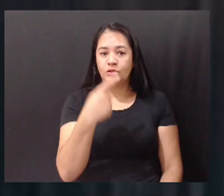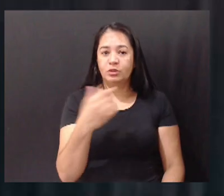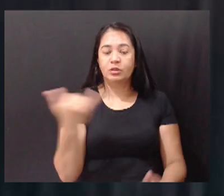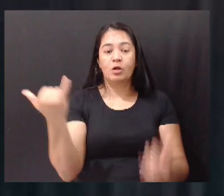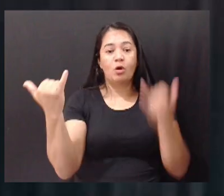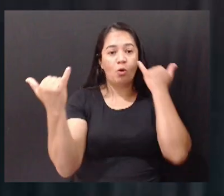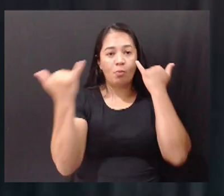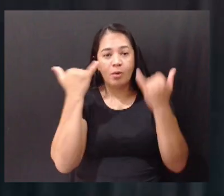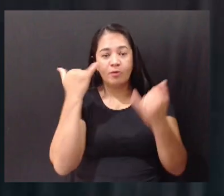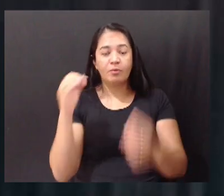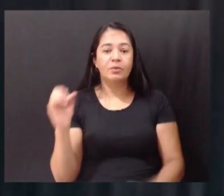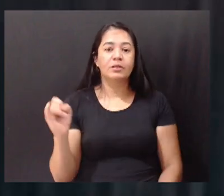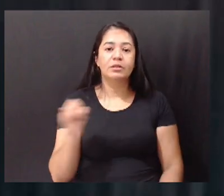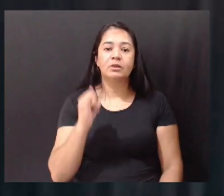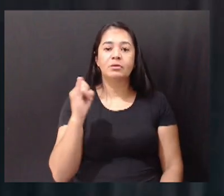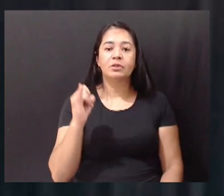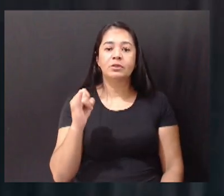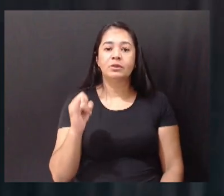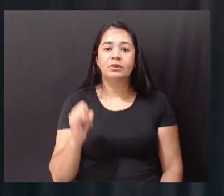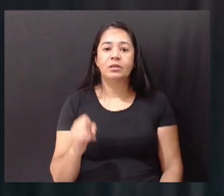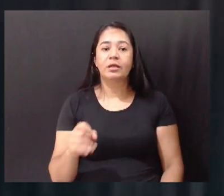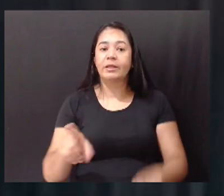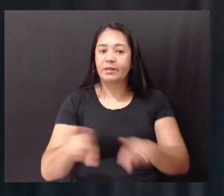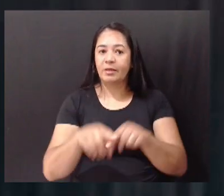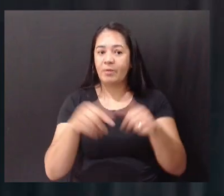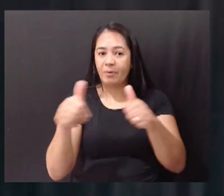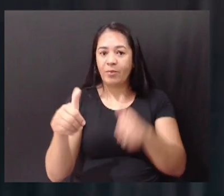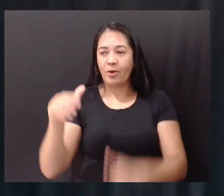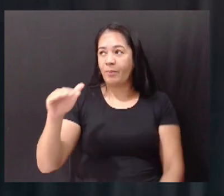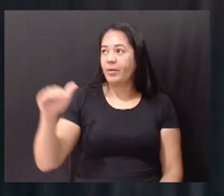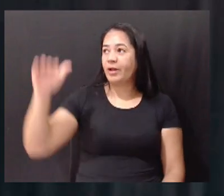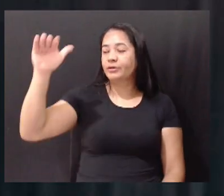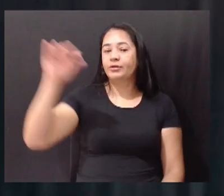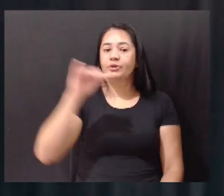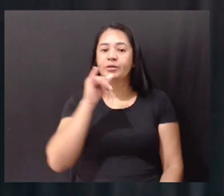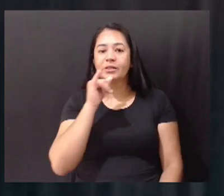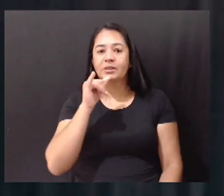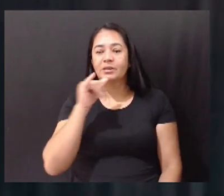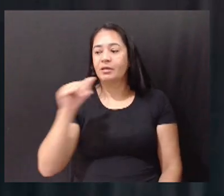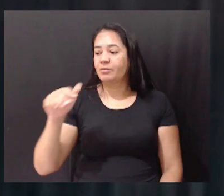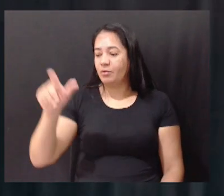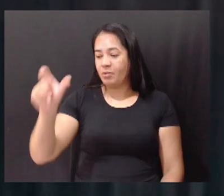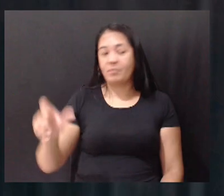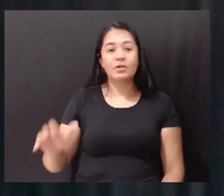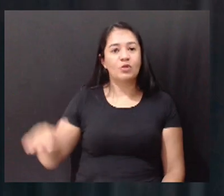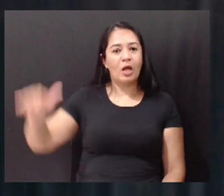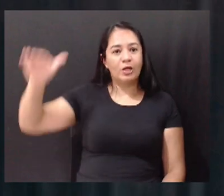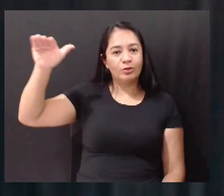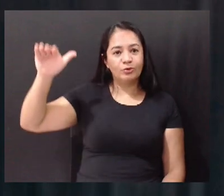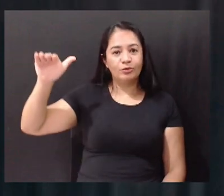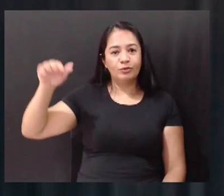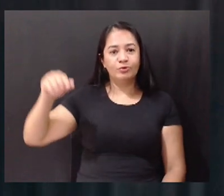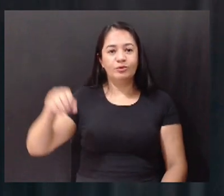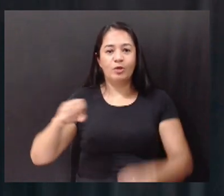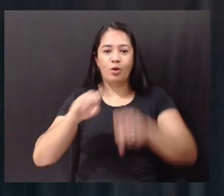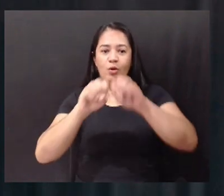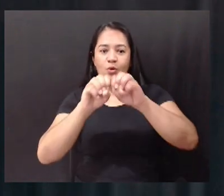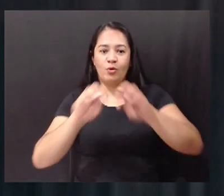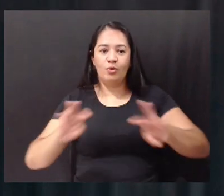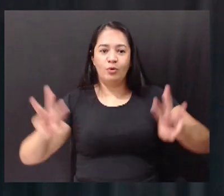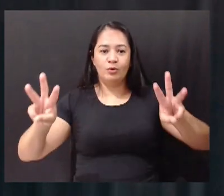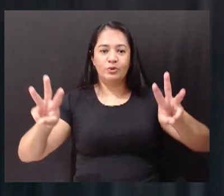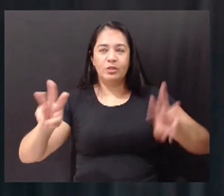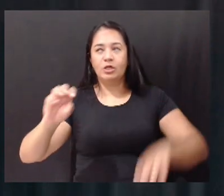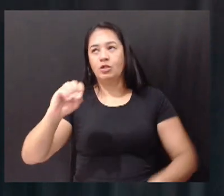que isso serve até mesmo para adultos. Isso. Então, por exemplo, um adulto ele consegue entrar em um site ou um